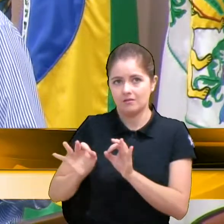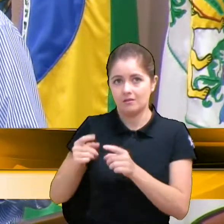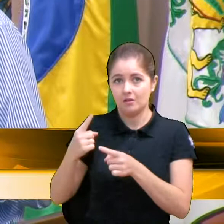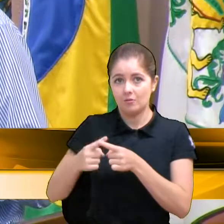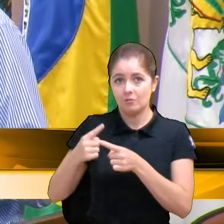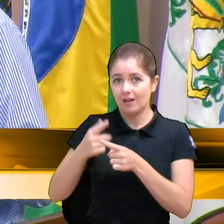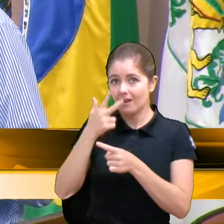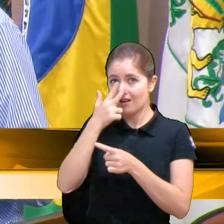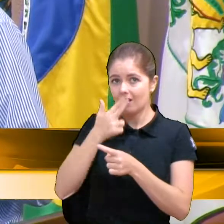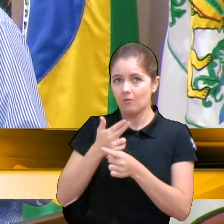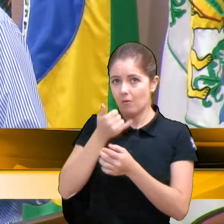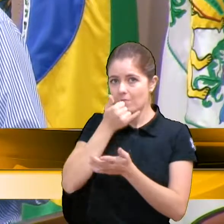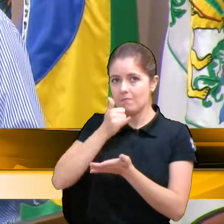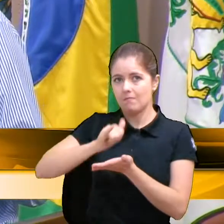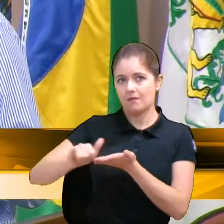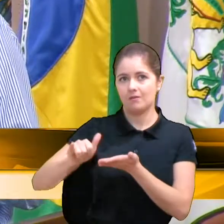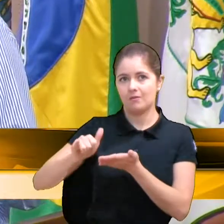dívida,